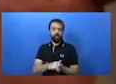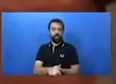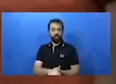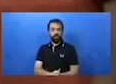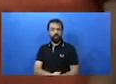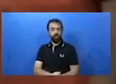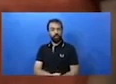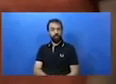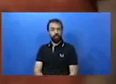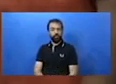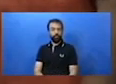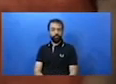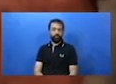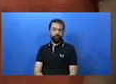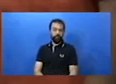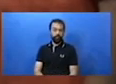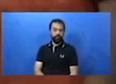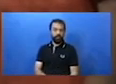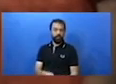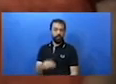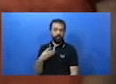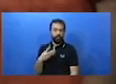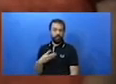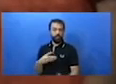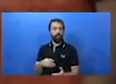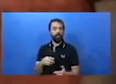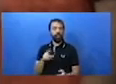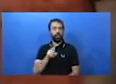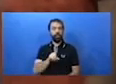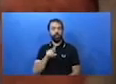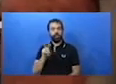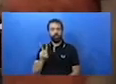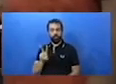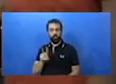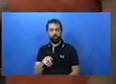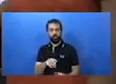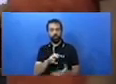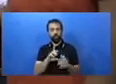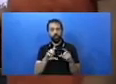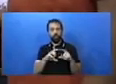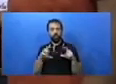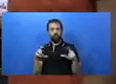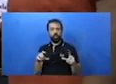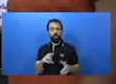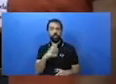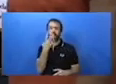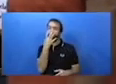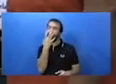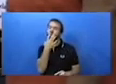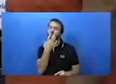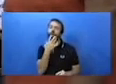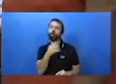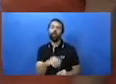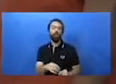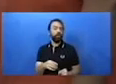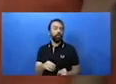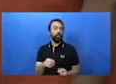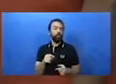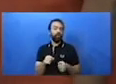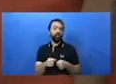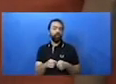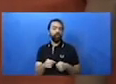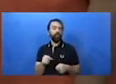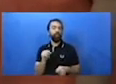Próximo, exercício 4, na 12ª estrofe, como o cachorro procura conquistar a cachorra?